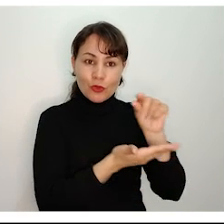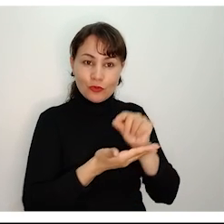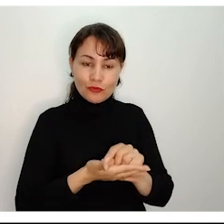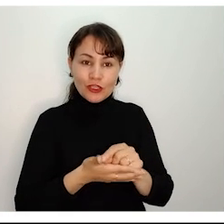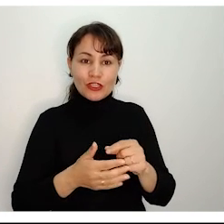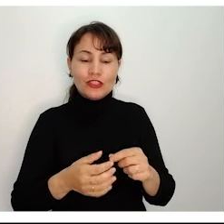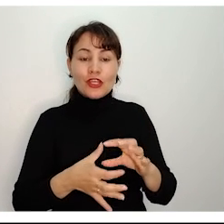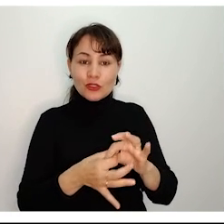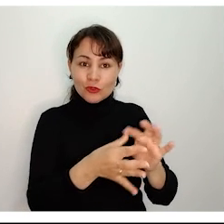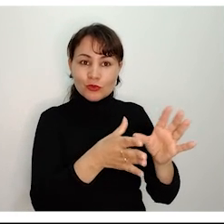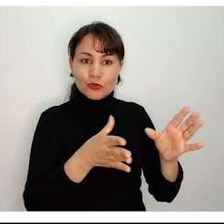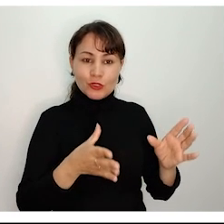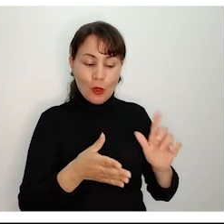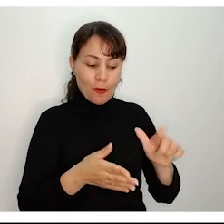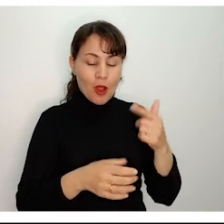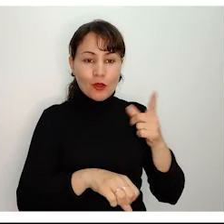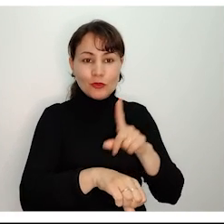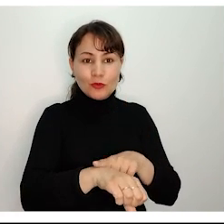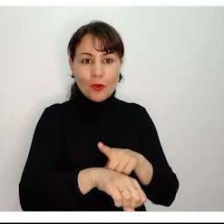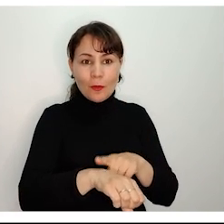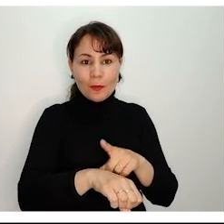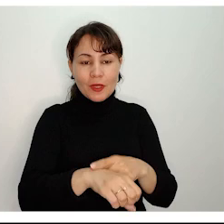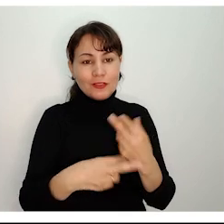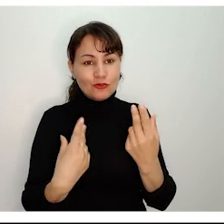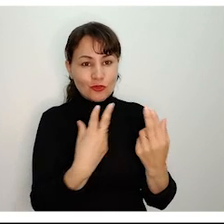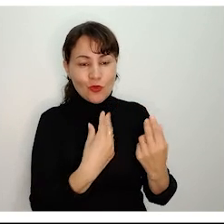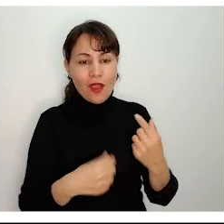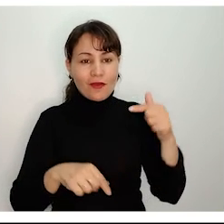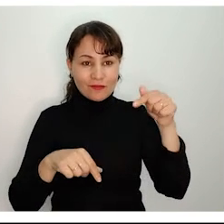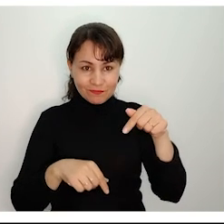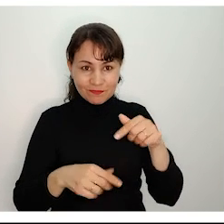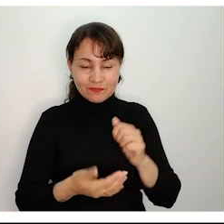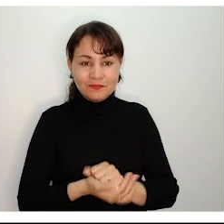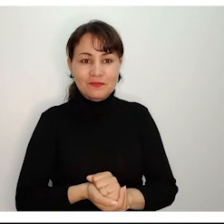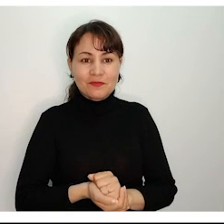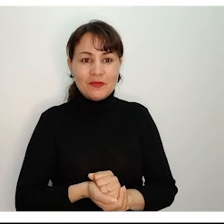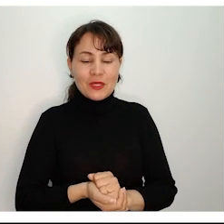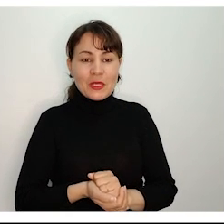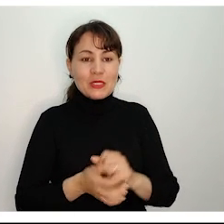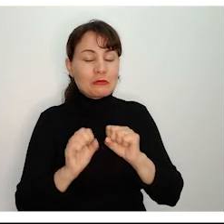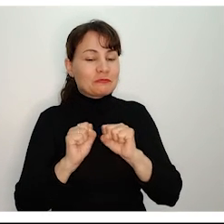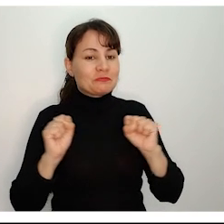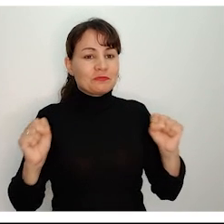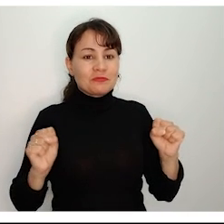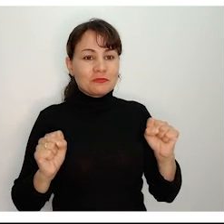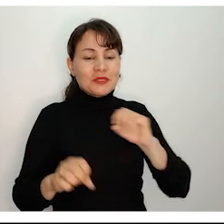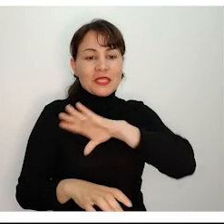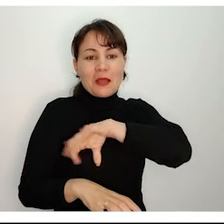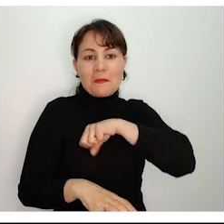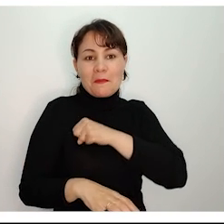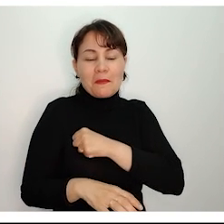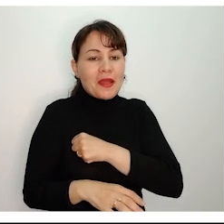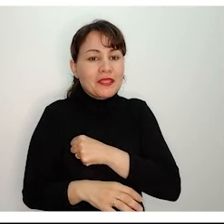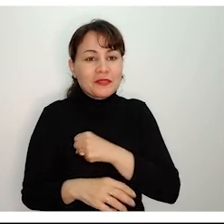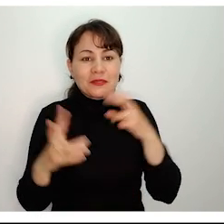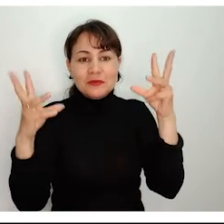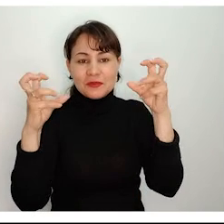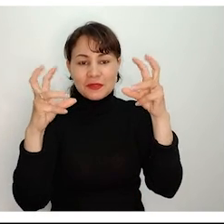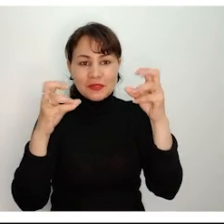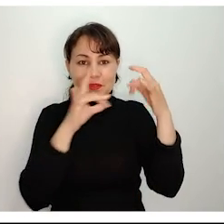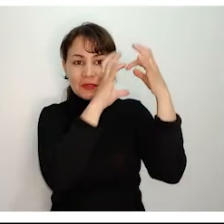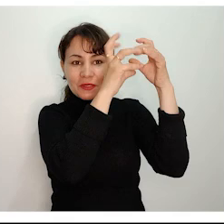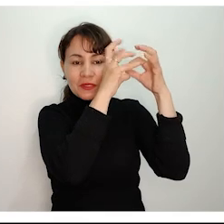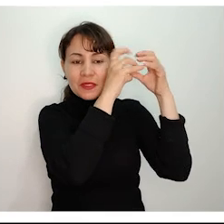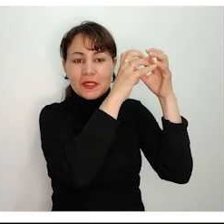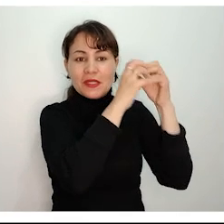faculdade pelo convite. Estou à disposição para outros momentos como esse. Sou simplesmente apaixonada por esse